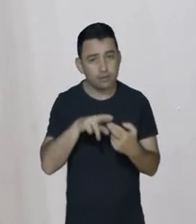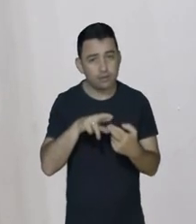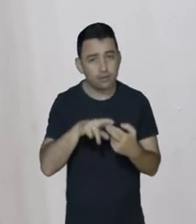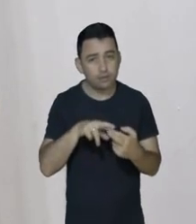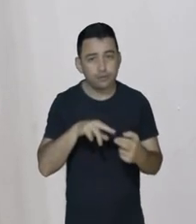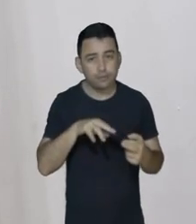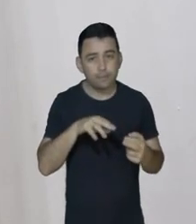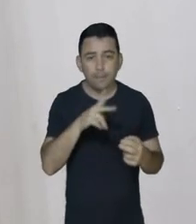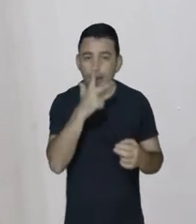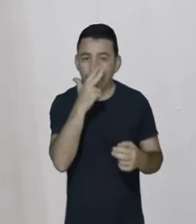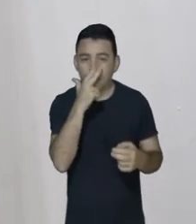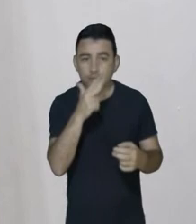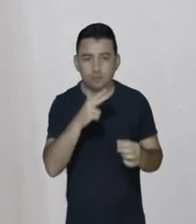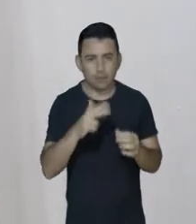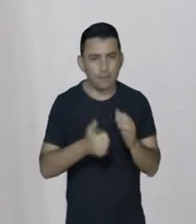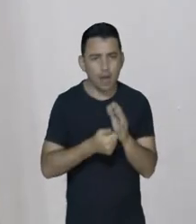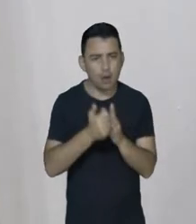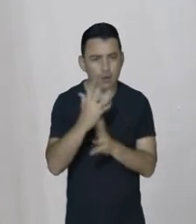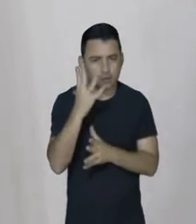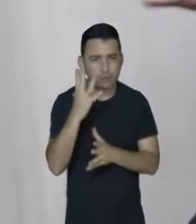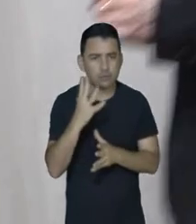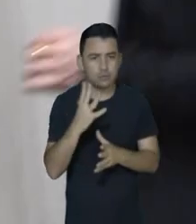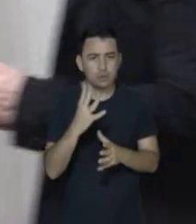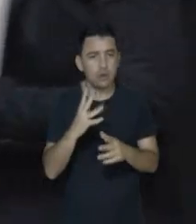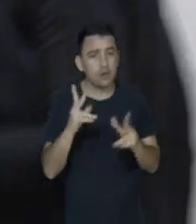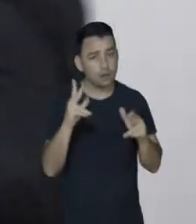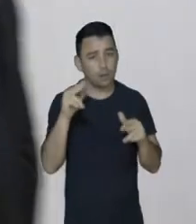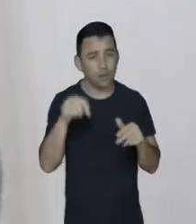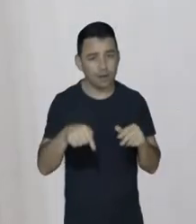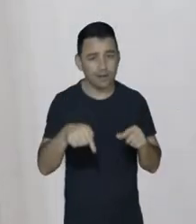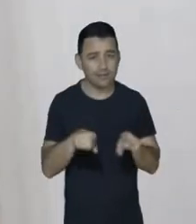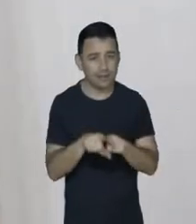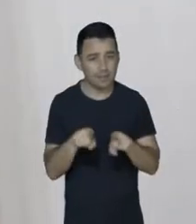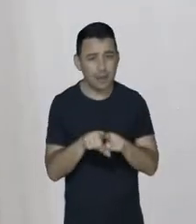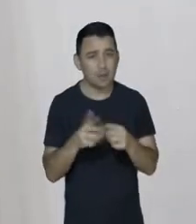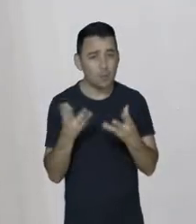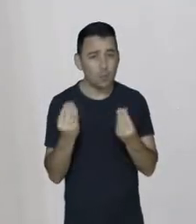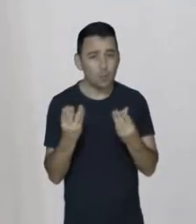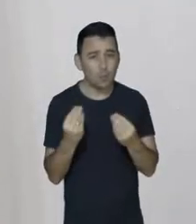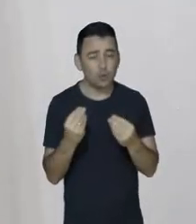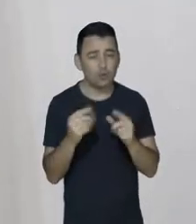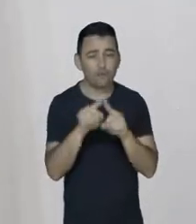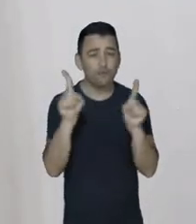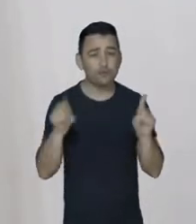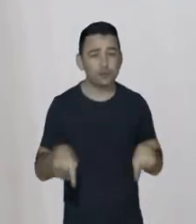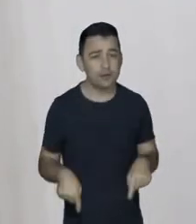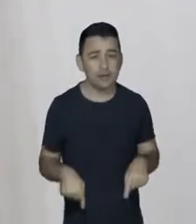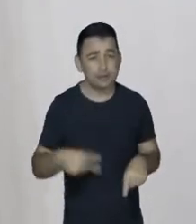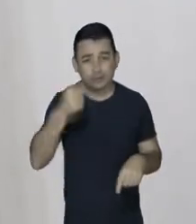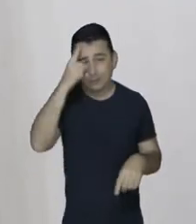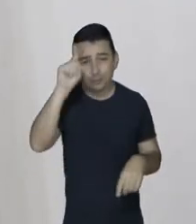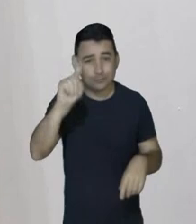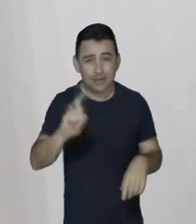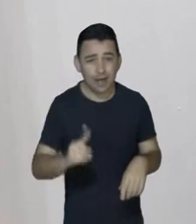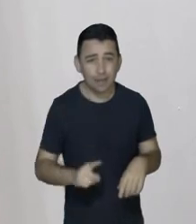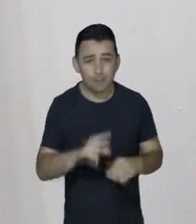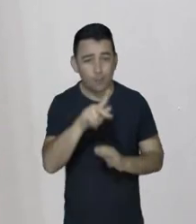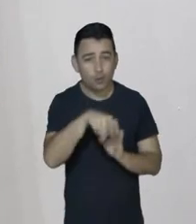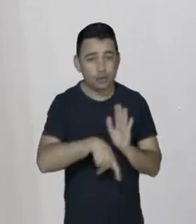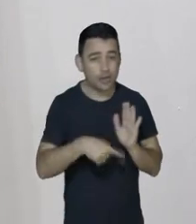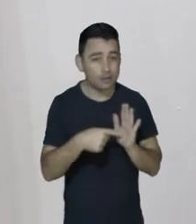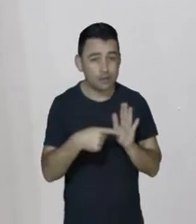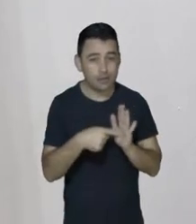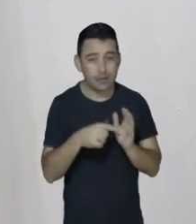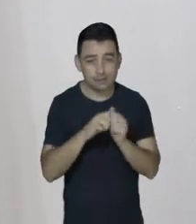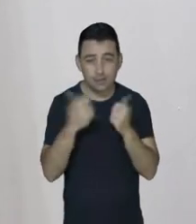só, muitas vezes, como aqui eu tenho certeza que tem muitos funcionários da Assembleia Legislativa que não sabiam desse projeto que a